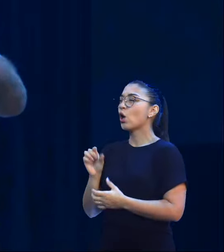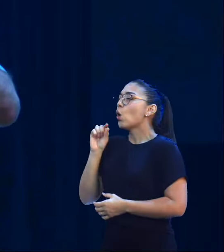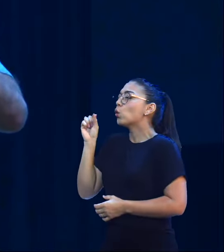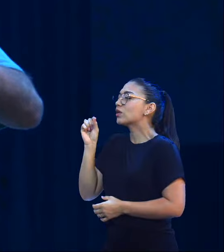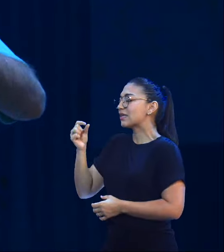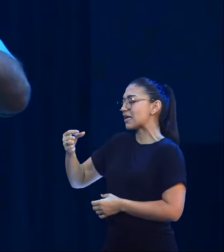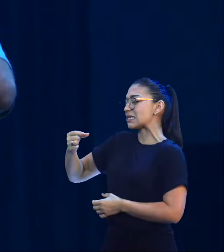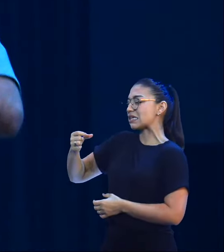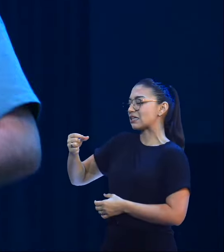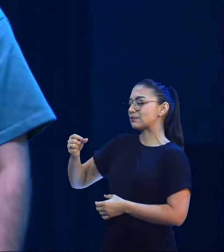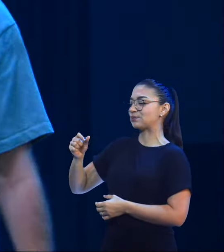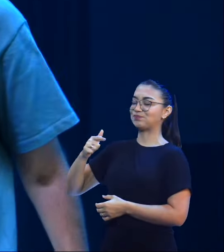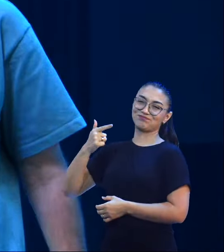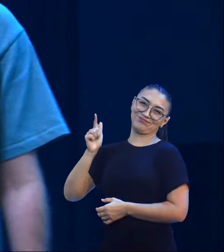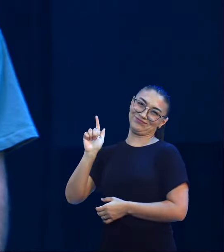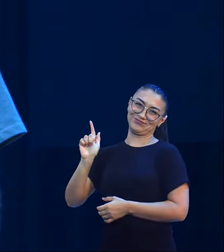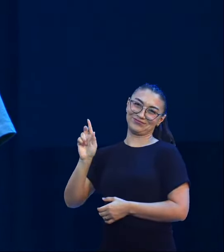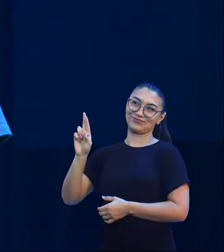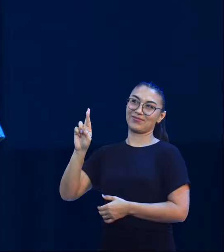falei: são essas coisinhas em cima.